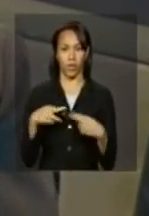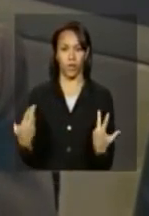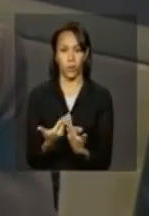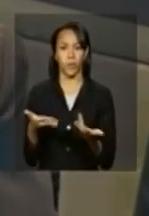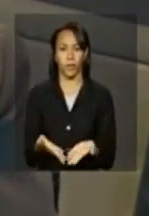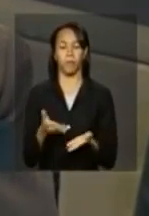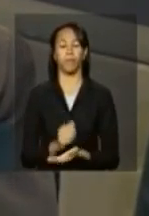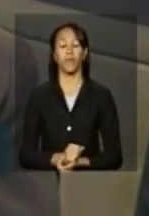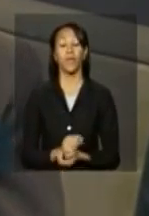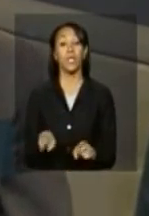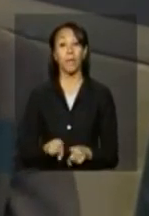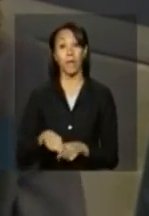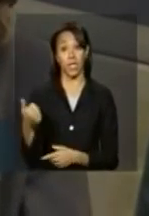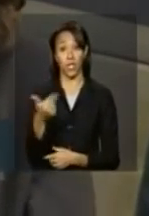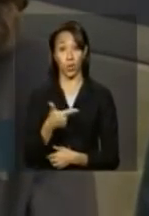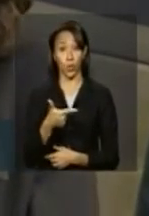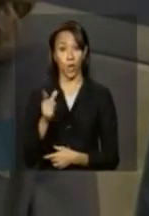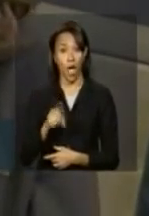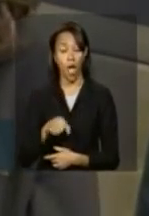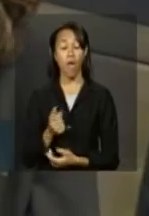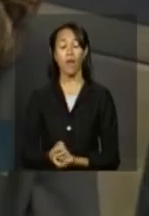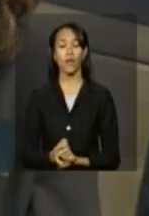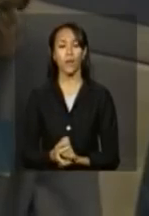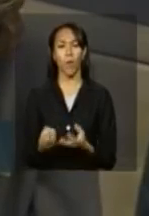segunda mudança é um pouco na dinâmica